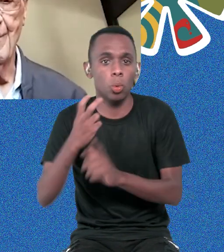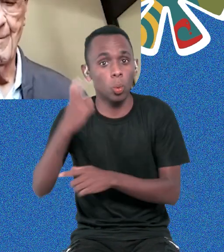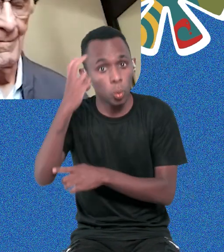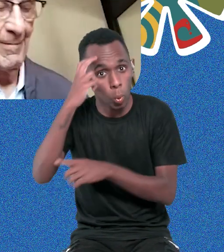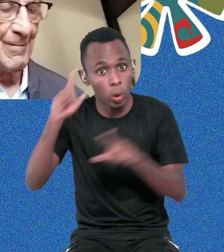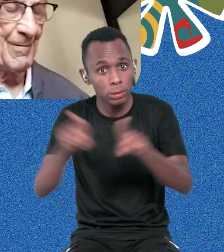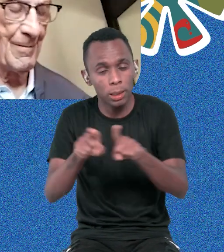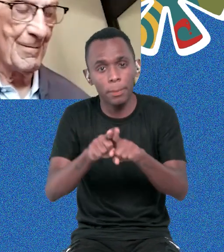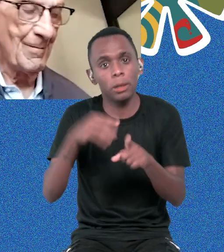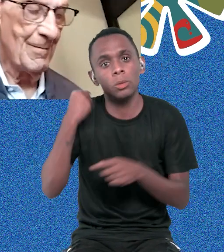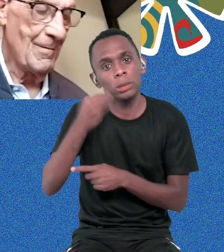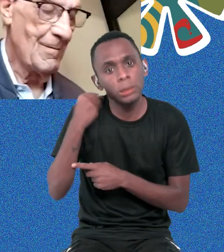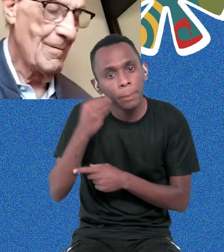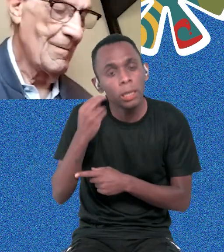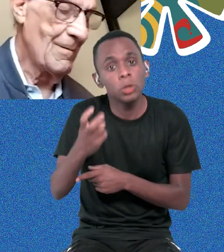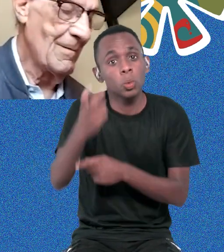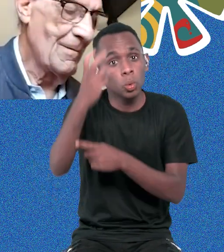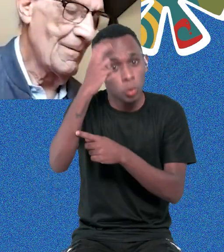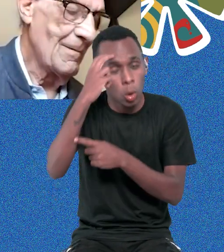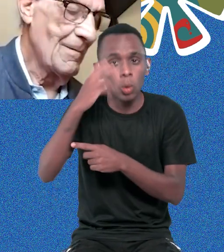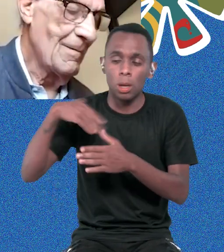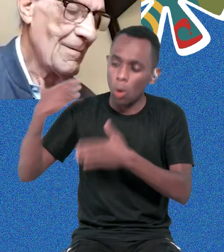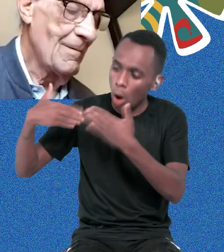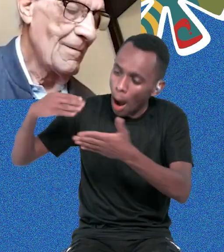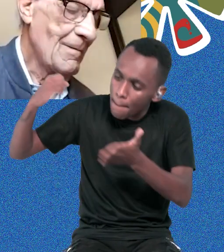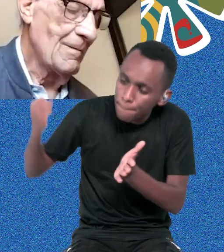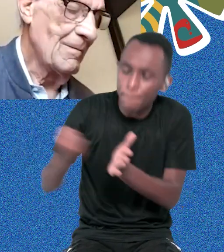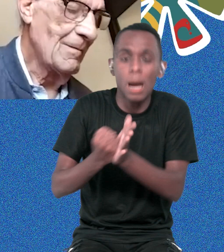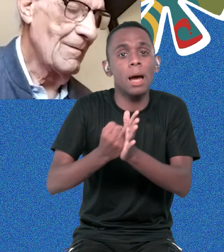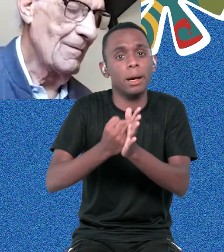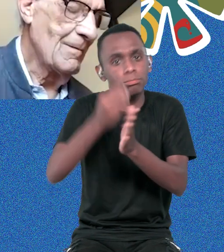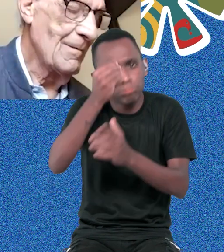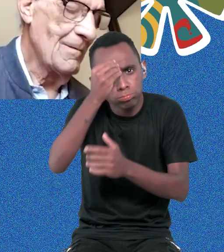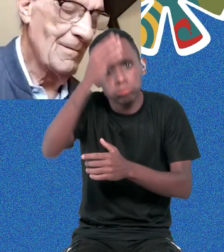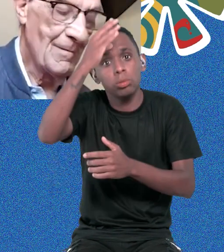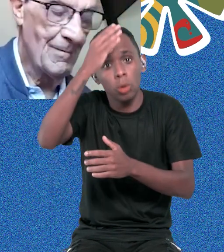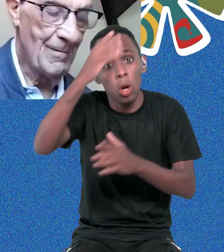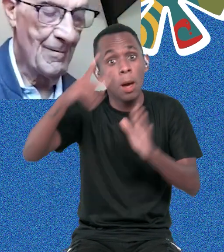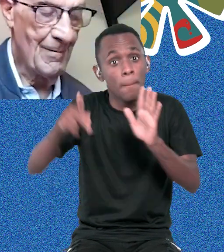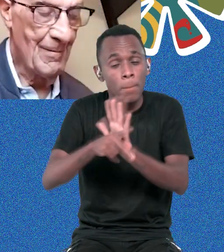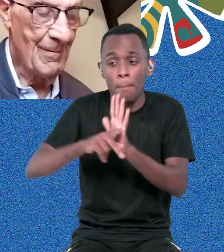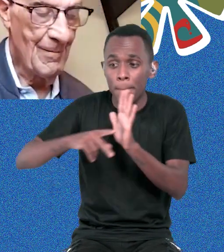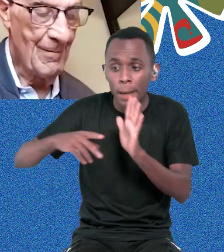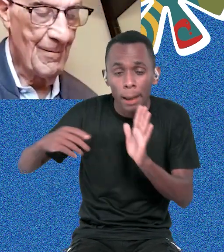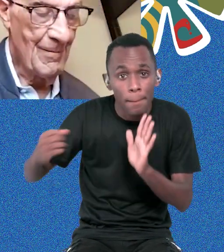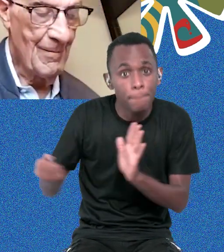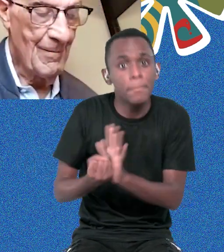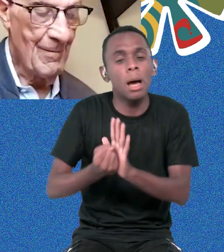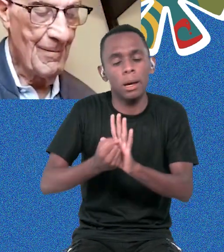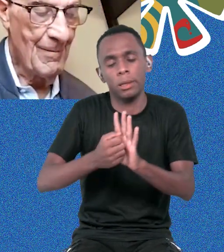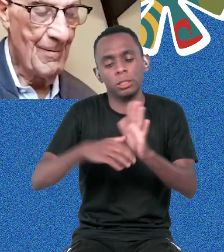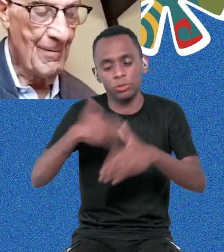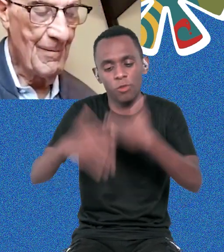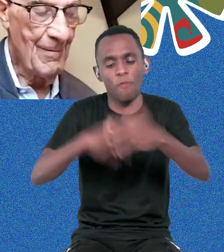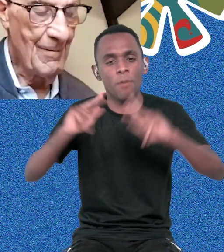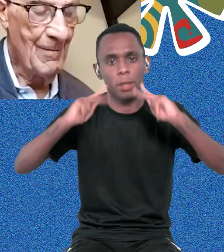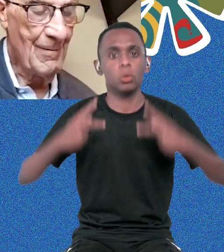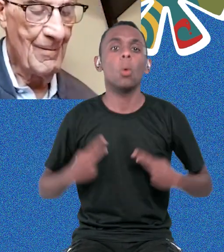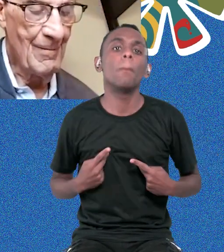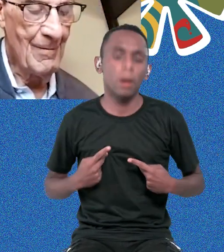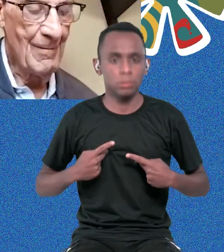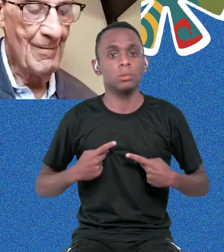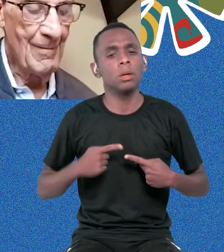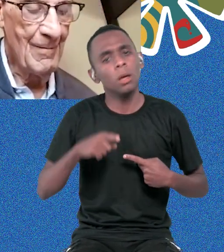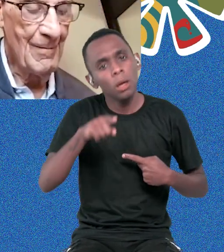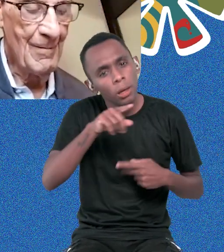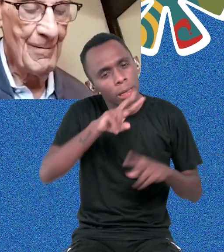cultural e as vivências culturais como herança formativa, as vivências culturais como matriz de formação humana,